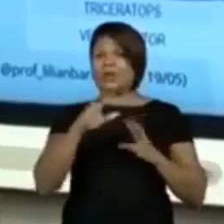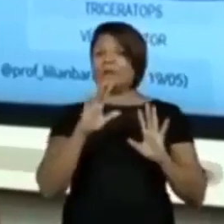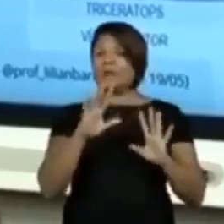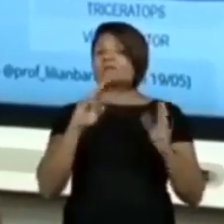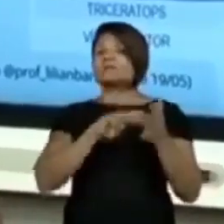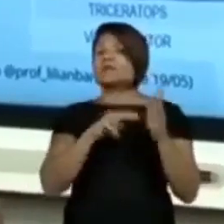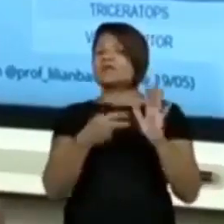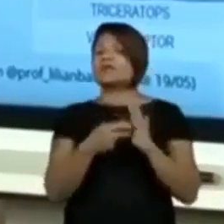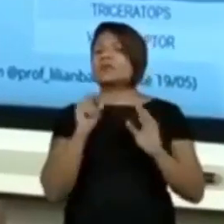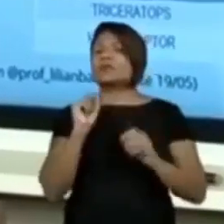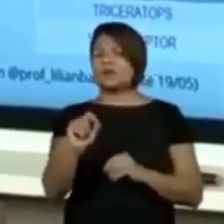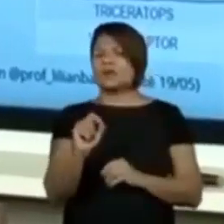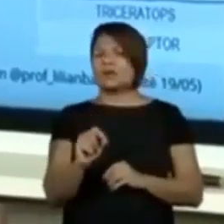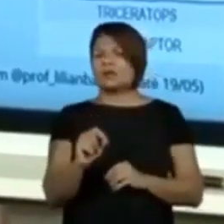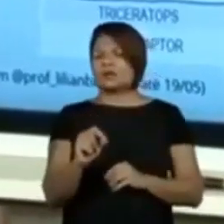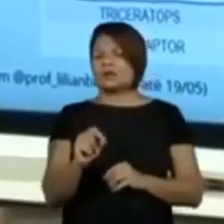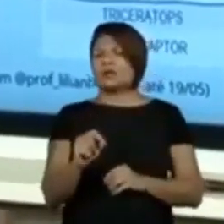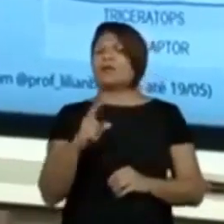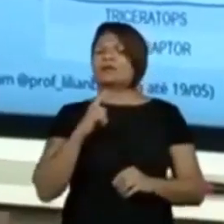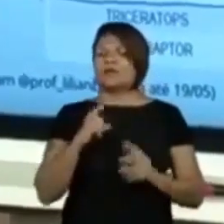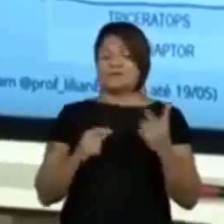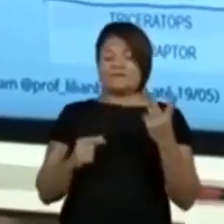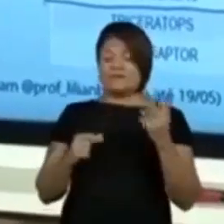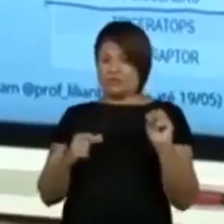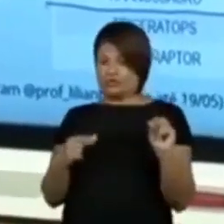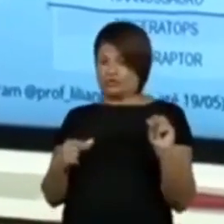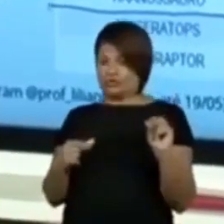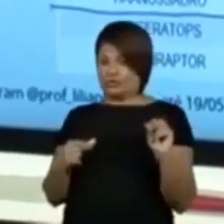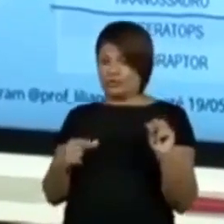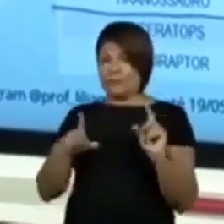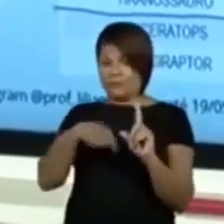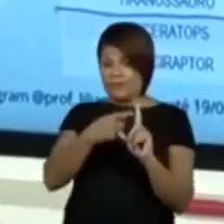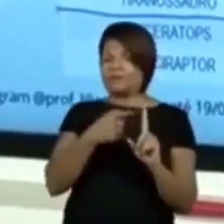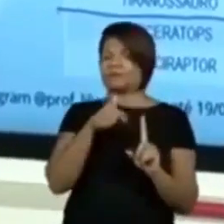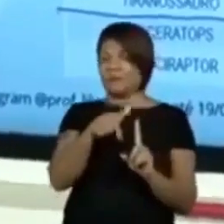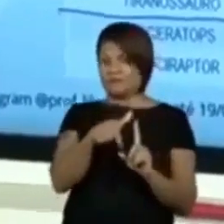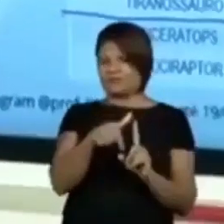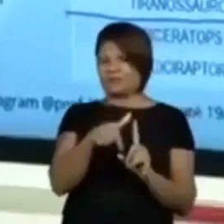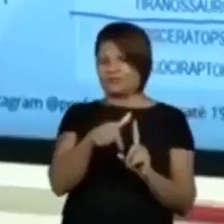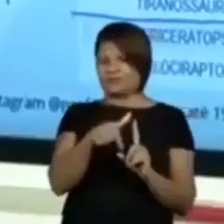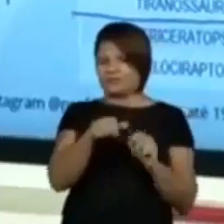isso significa que você tem 20 unidades mais 7.